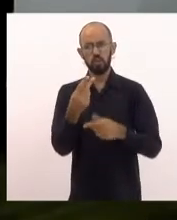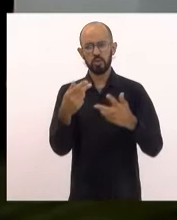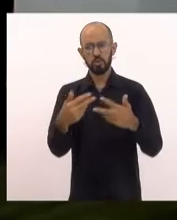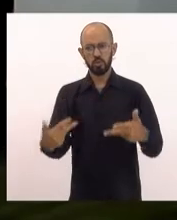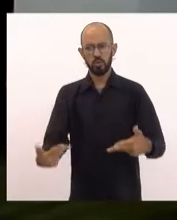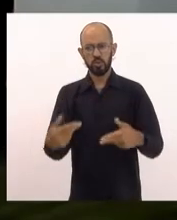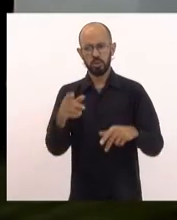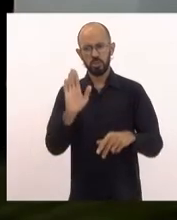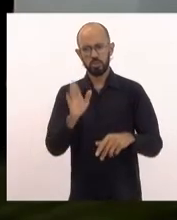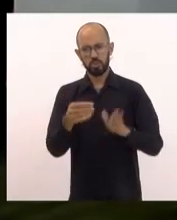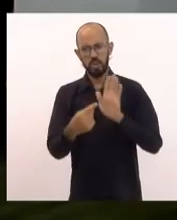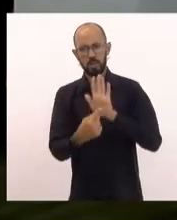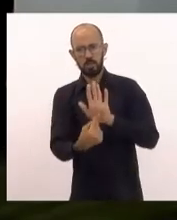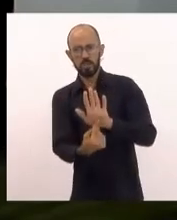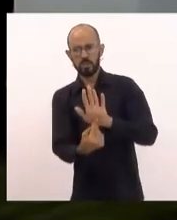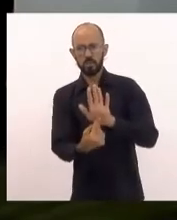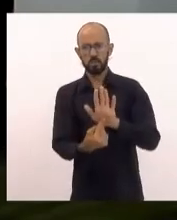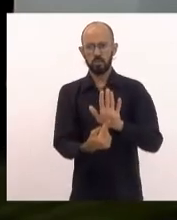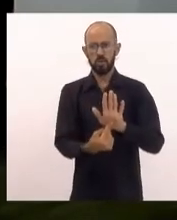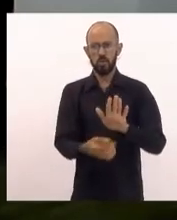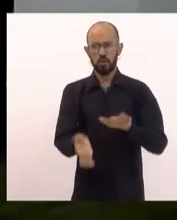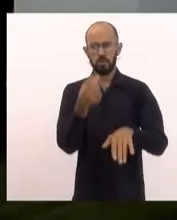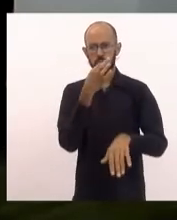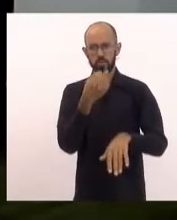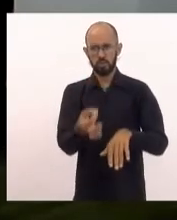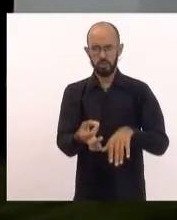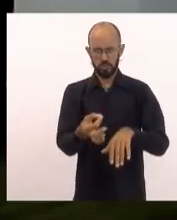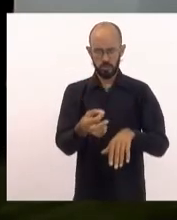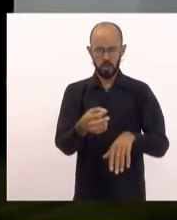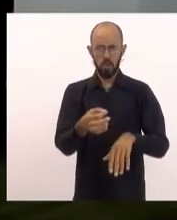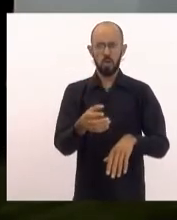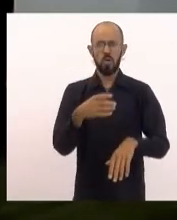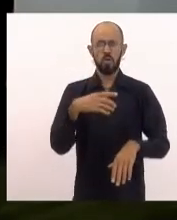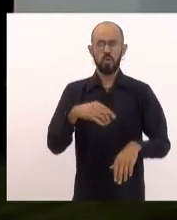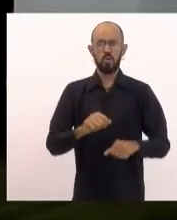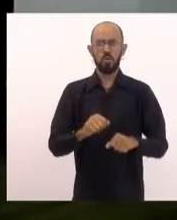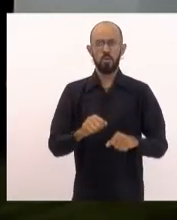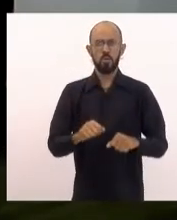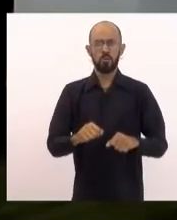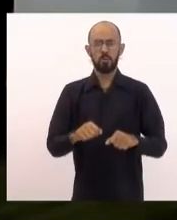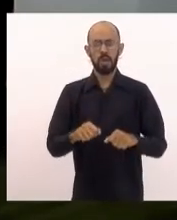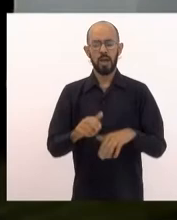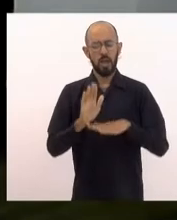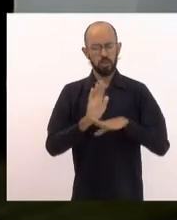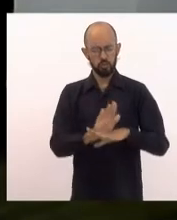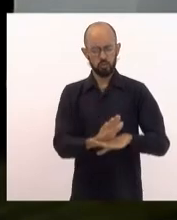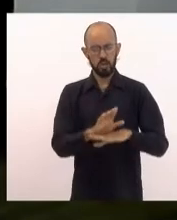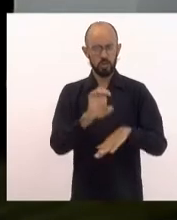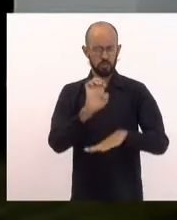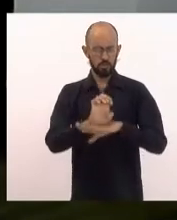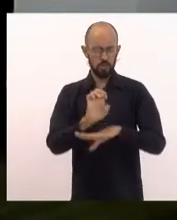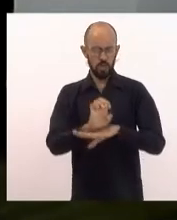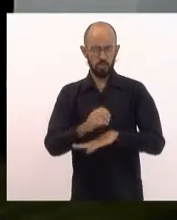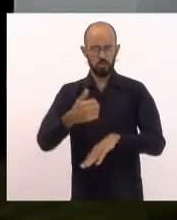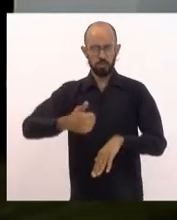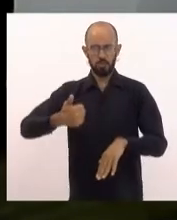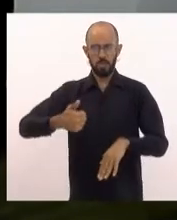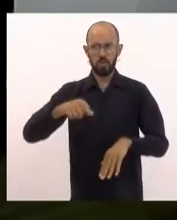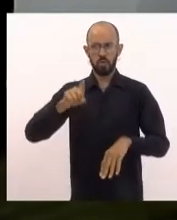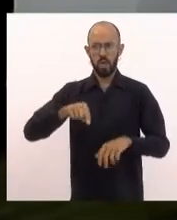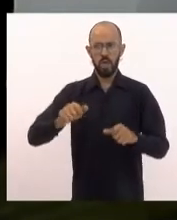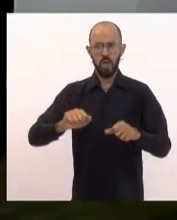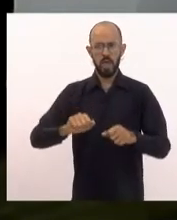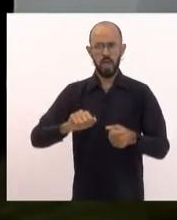já apresentamos uma indicação legislativa para poder contribuir com o Estado. A primeira delas é a ampliação